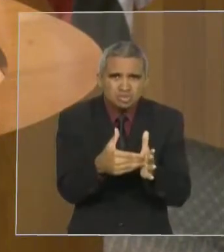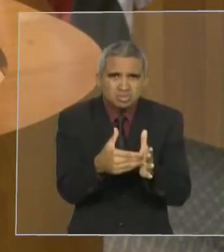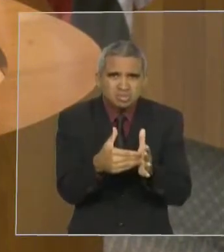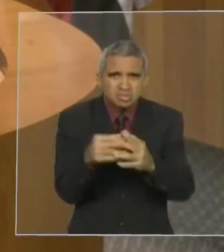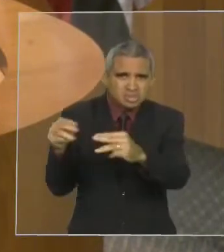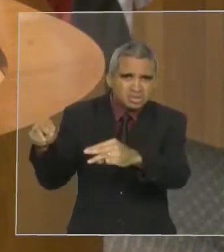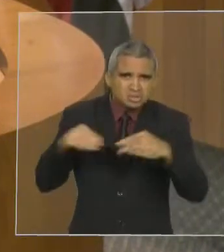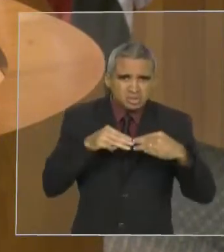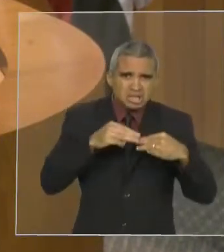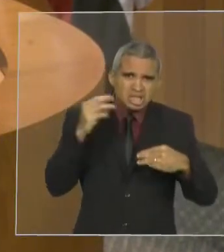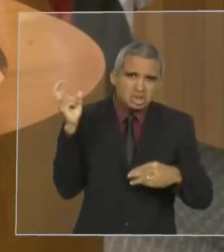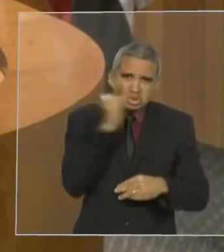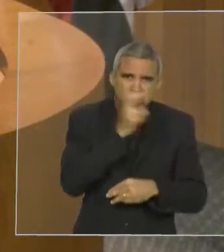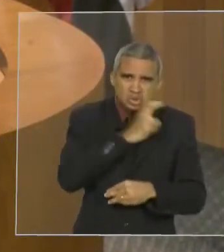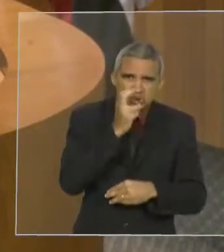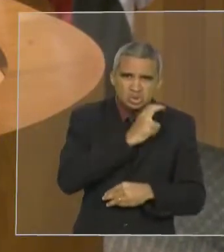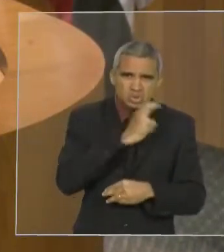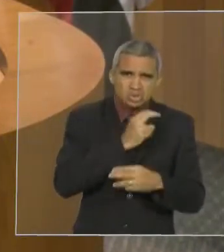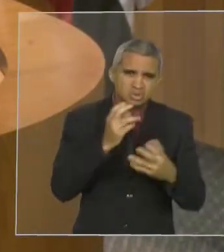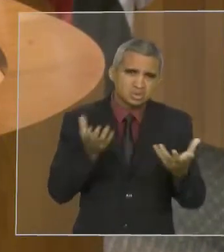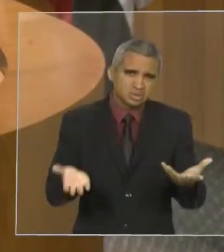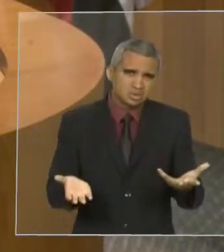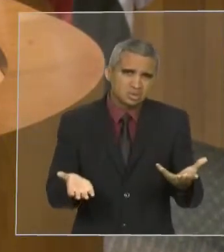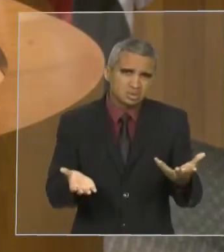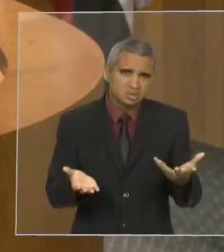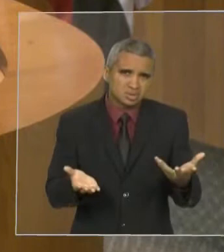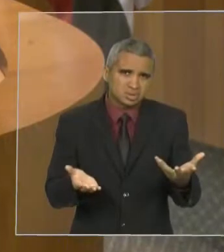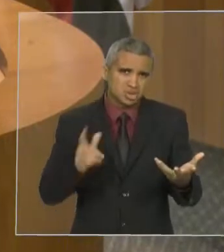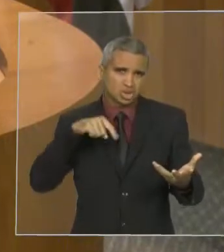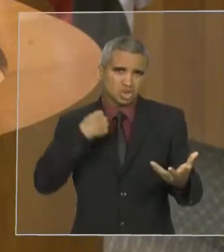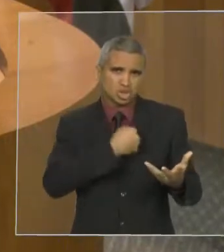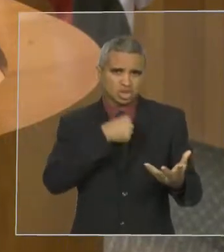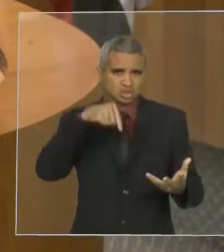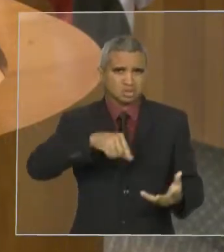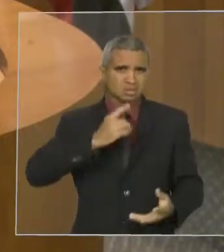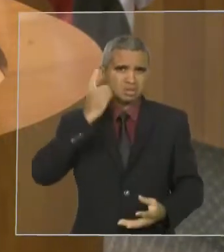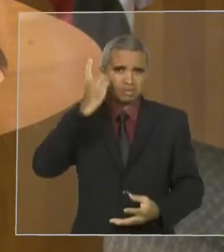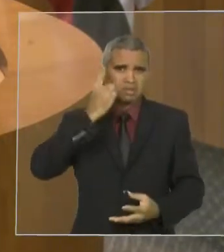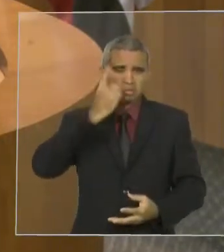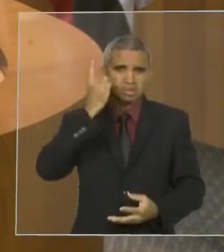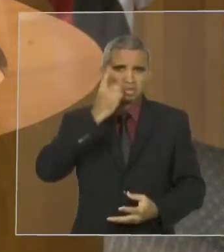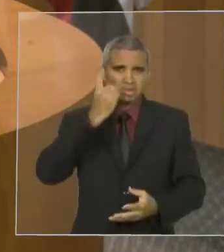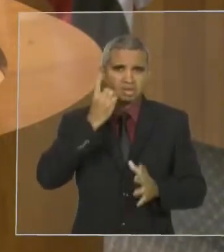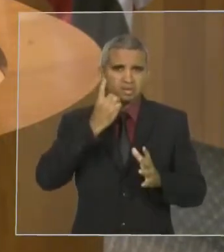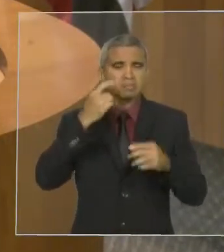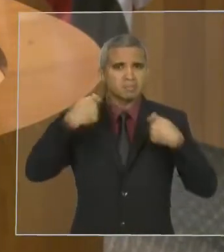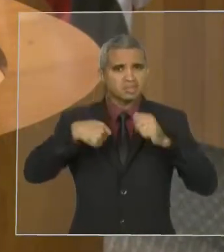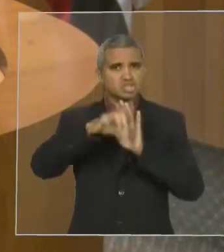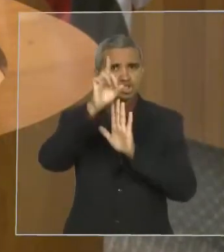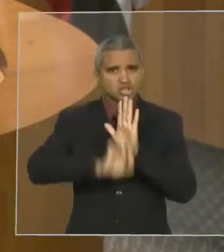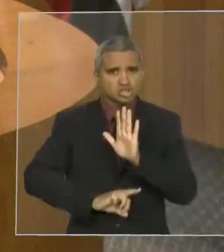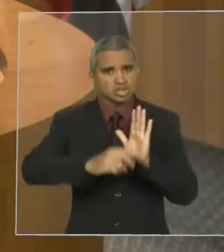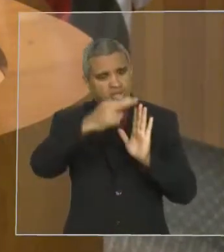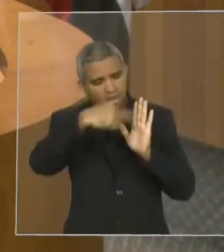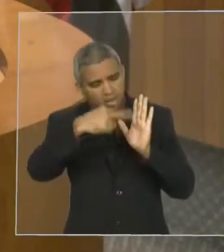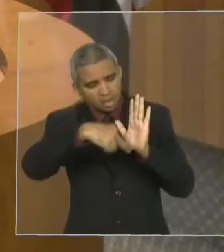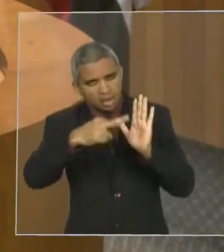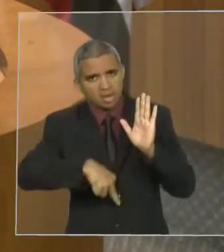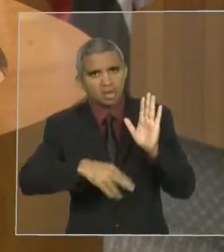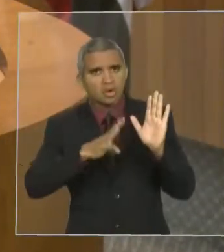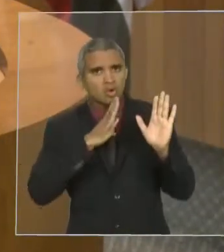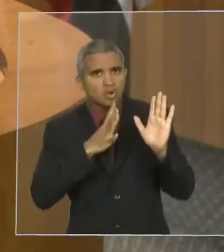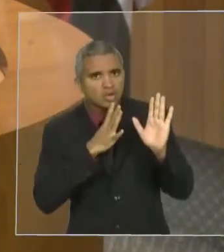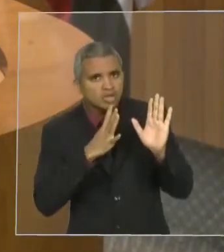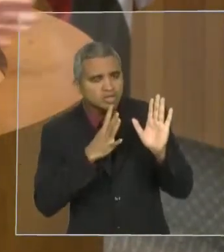votação em regime de urgência, sem que os deputados desta casa tenham o direito de conhecer aquilo que foi tratado, aquilo que